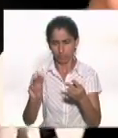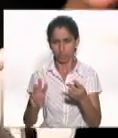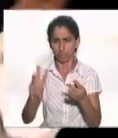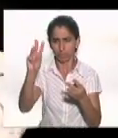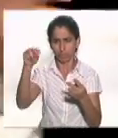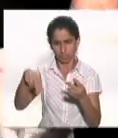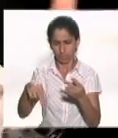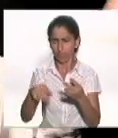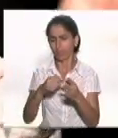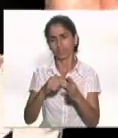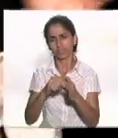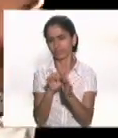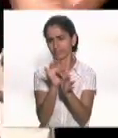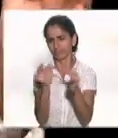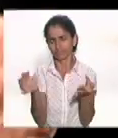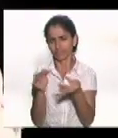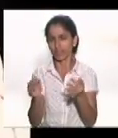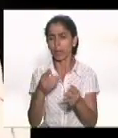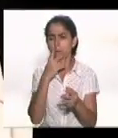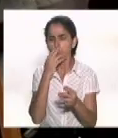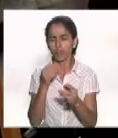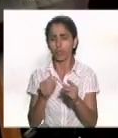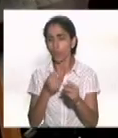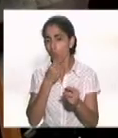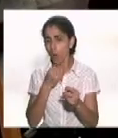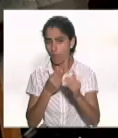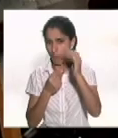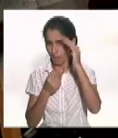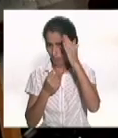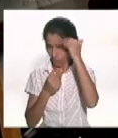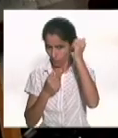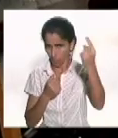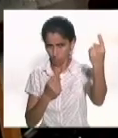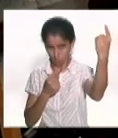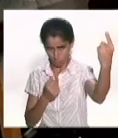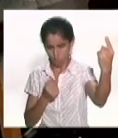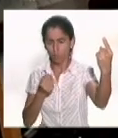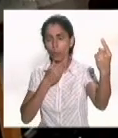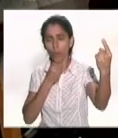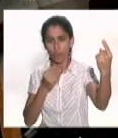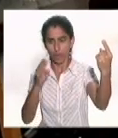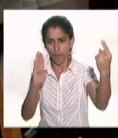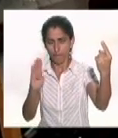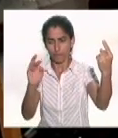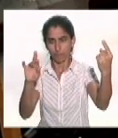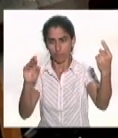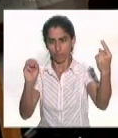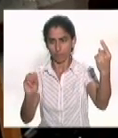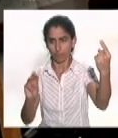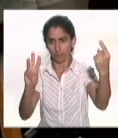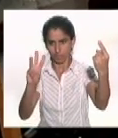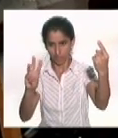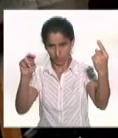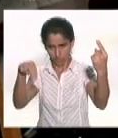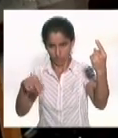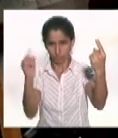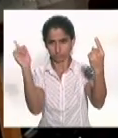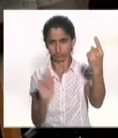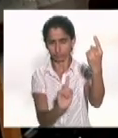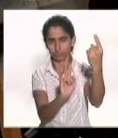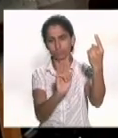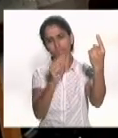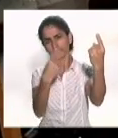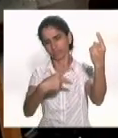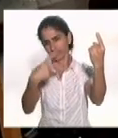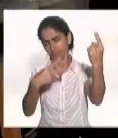era o acompanhando o James Brown fazendo como se fosse fazer a entrada do negócio. Sabe como é que bota o artista, vai, e tem um que